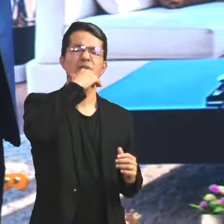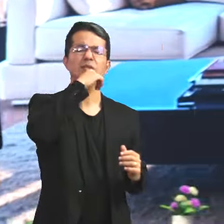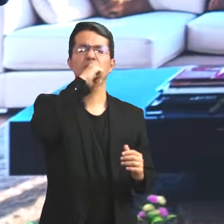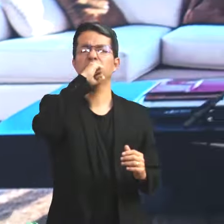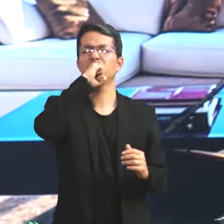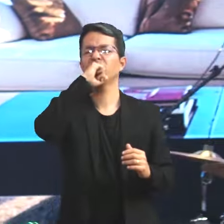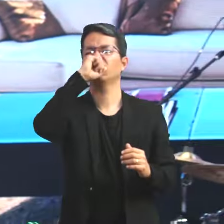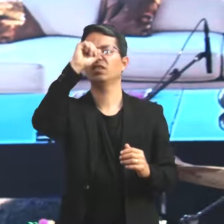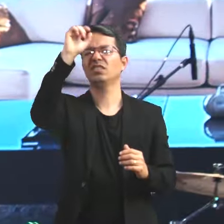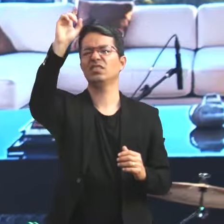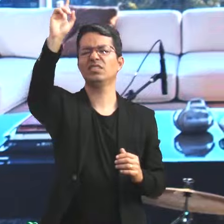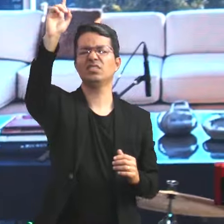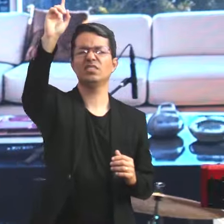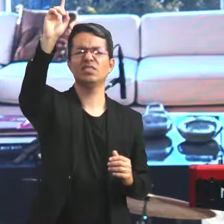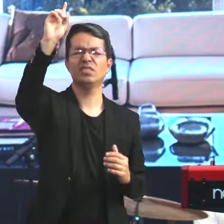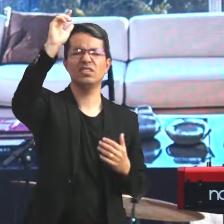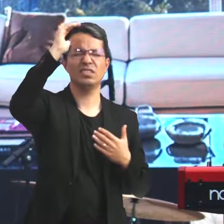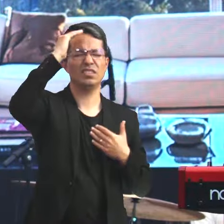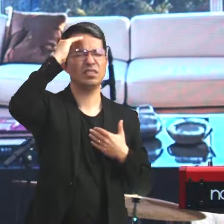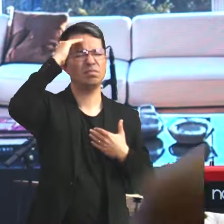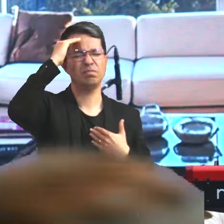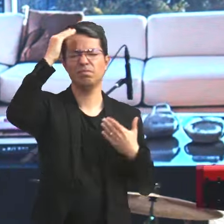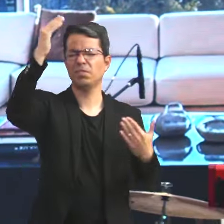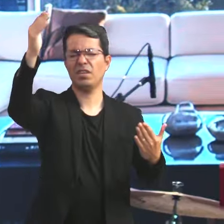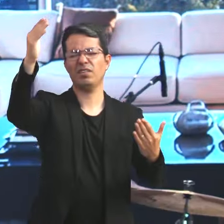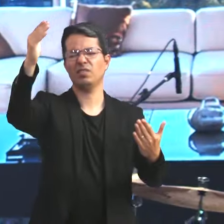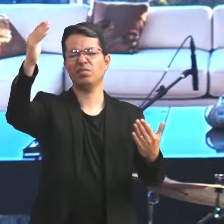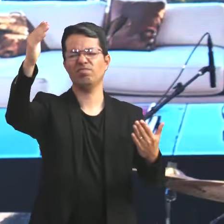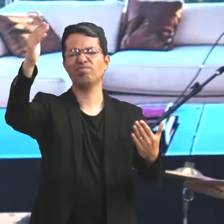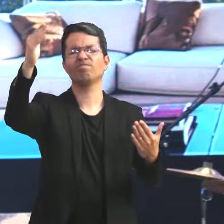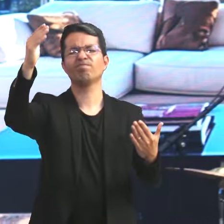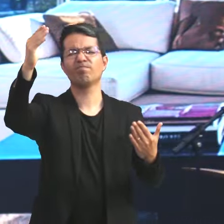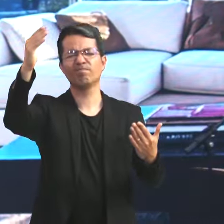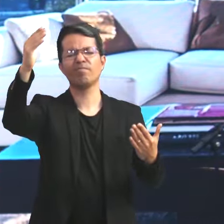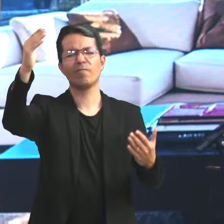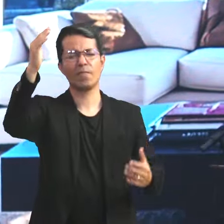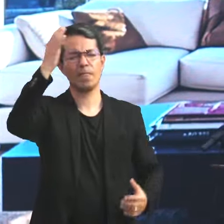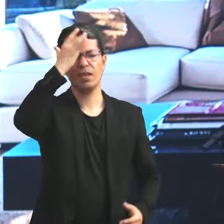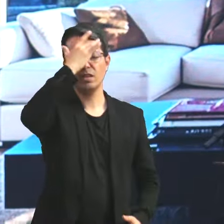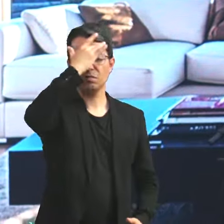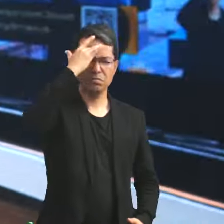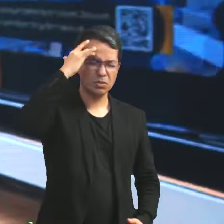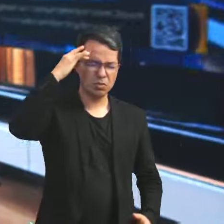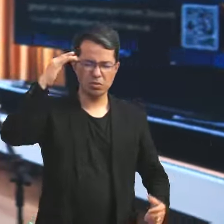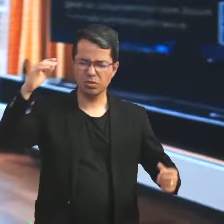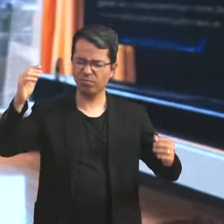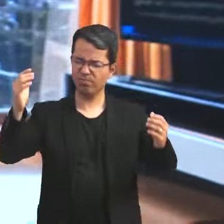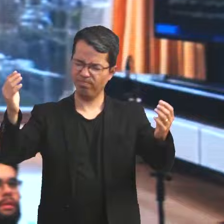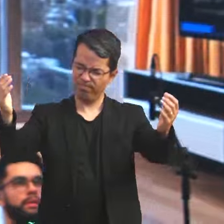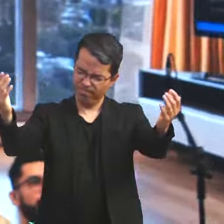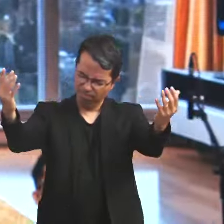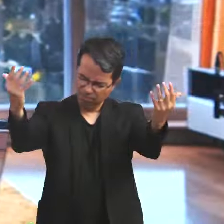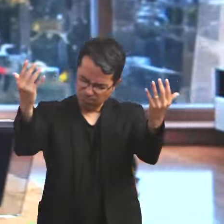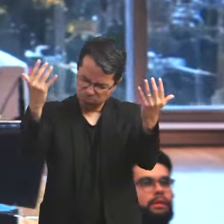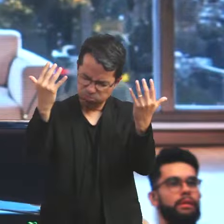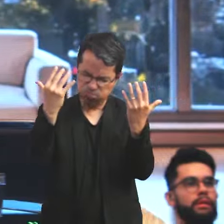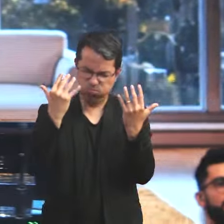te agradecer que as pessoas estão se levantando Deus e vindo aqui à